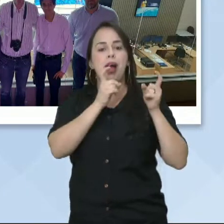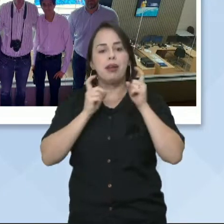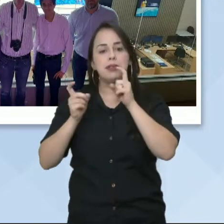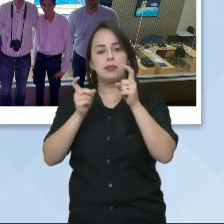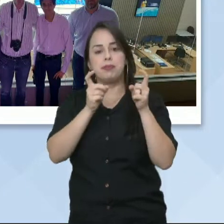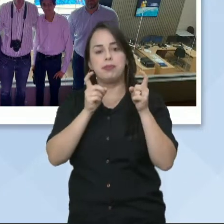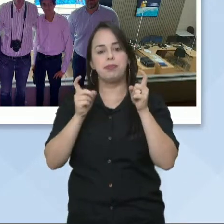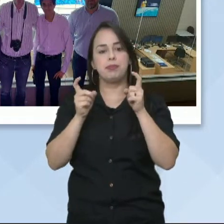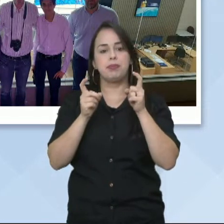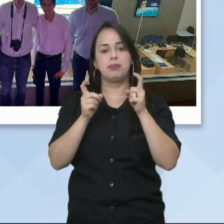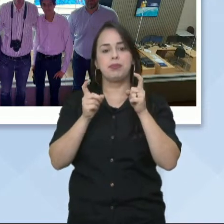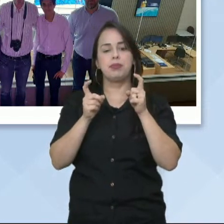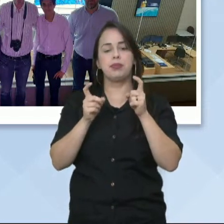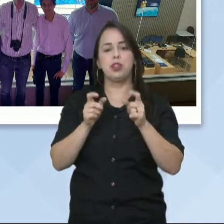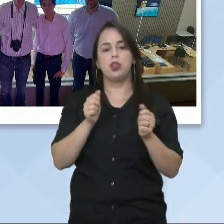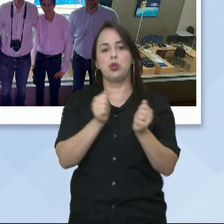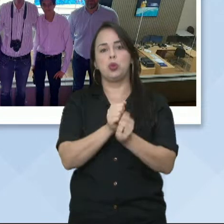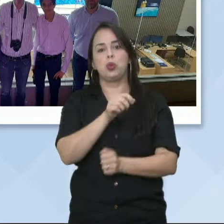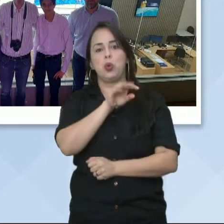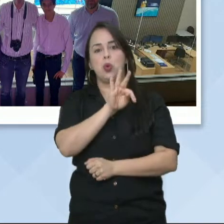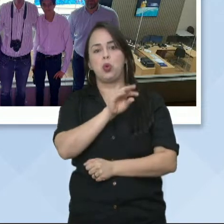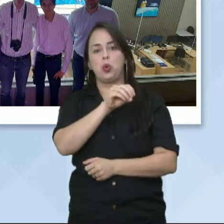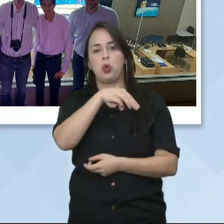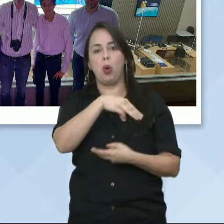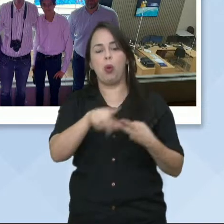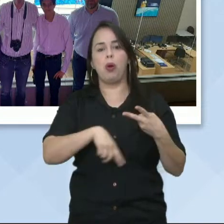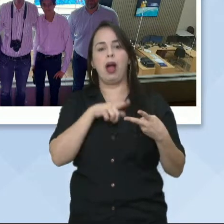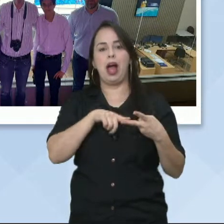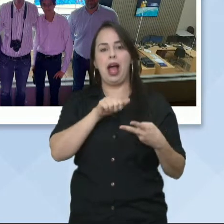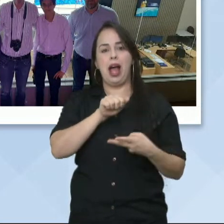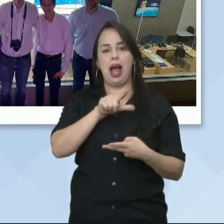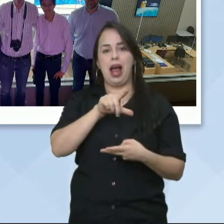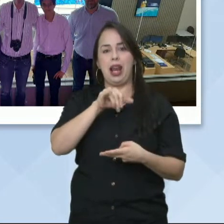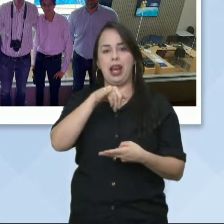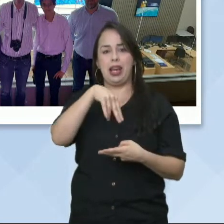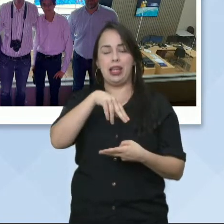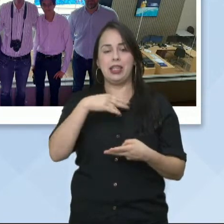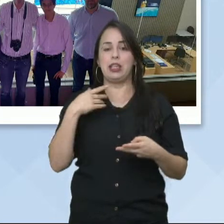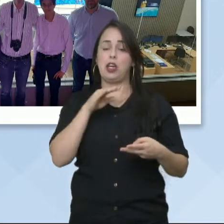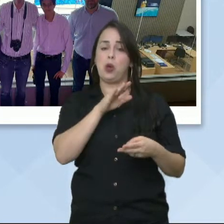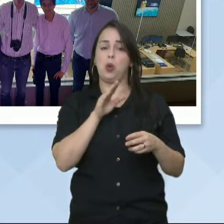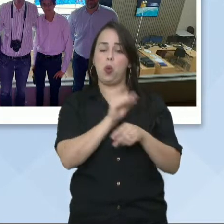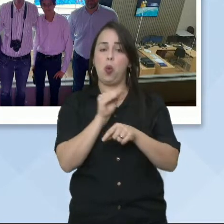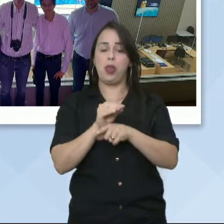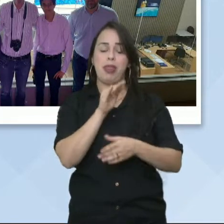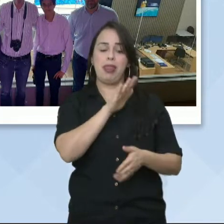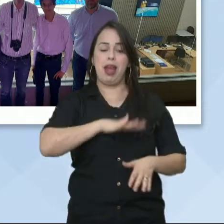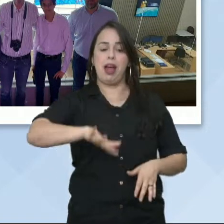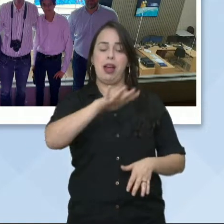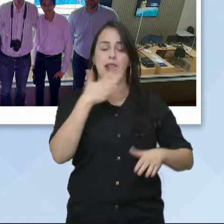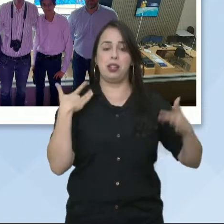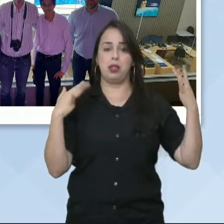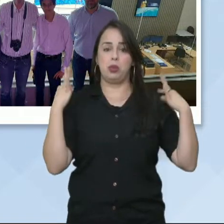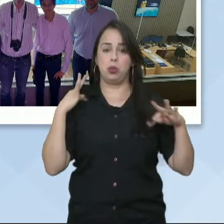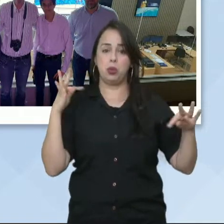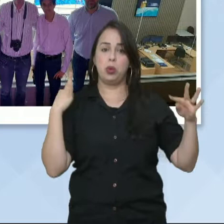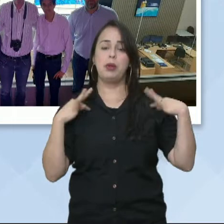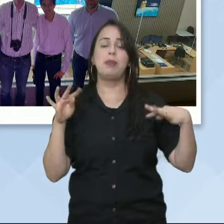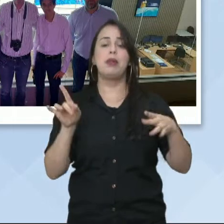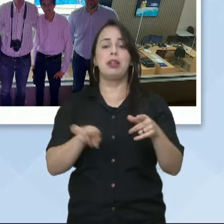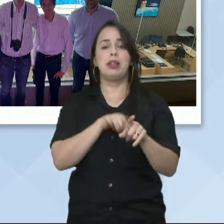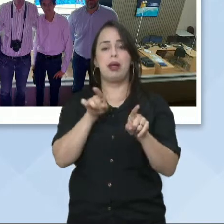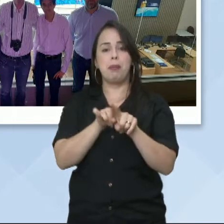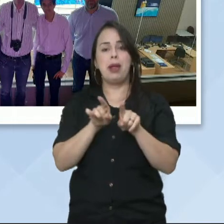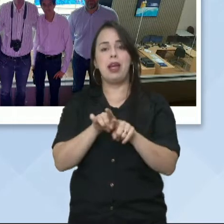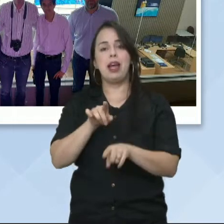com o Tom, da Fundação Cultural, com a Aline, que cuida do turismo no município, e também o Clésio, nosso diretor do INPE. Mais uma